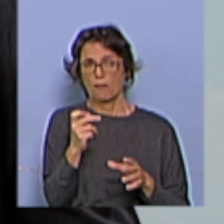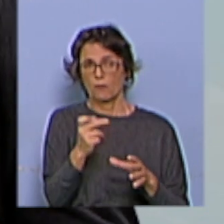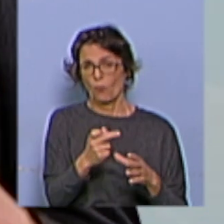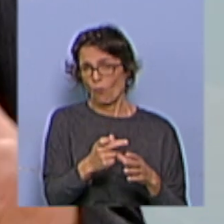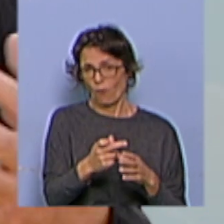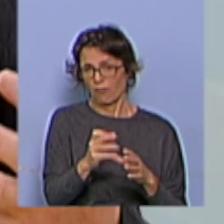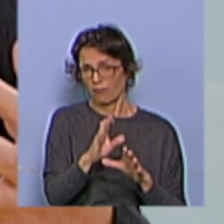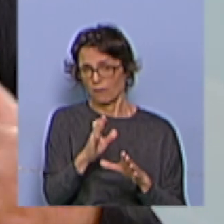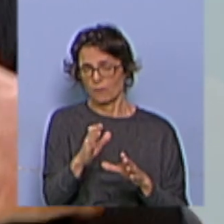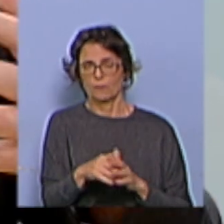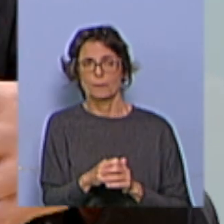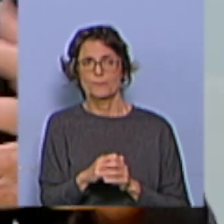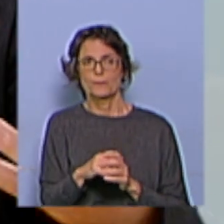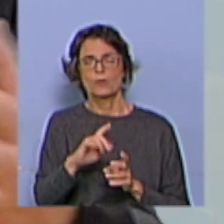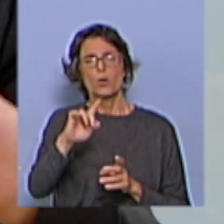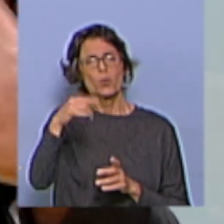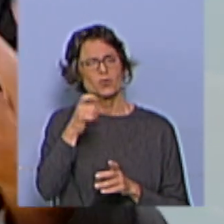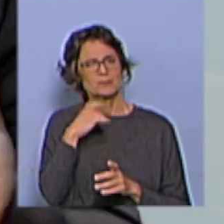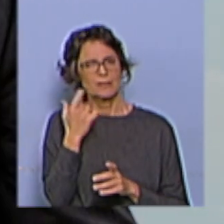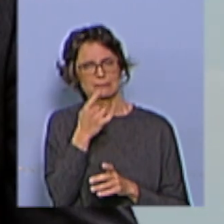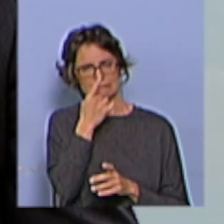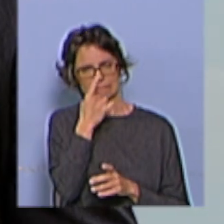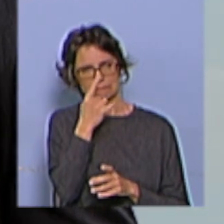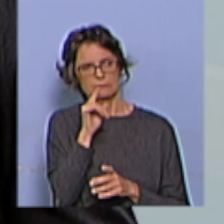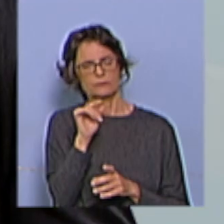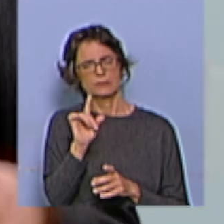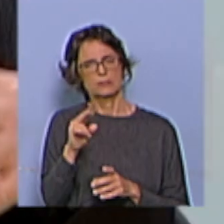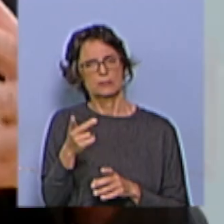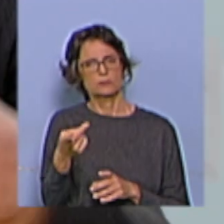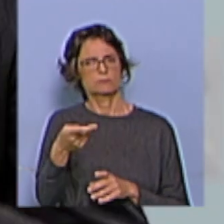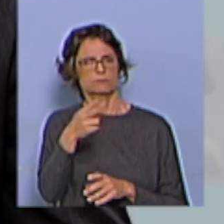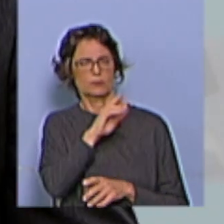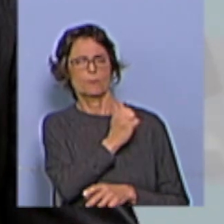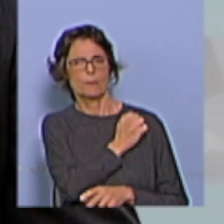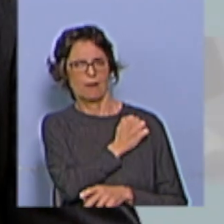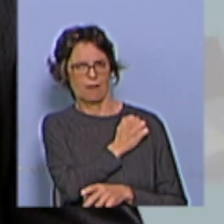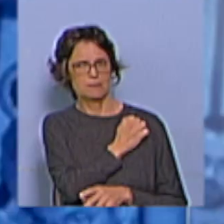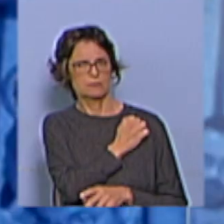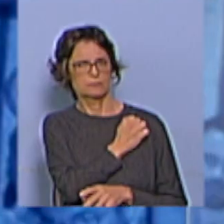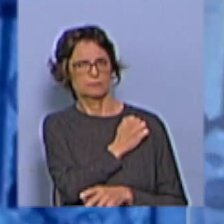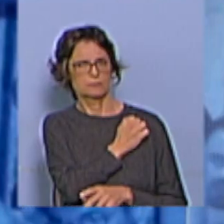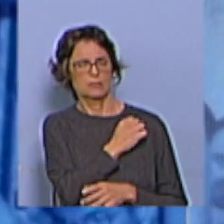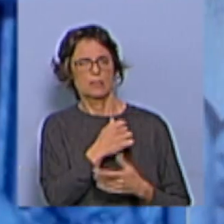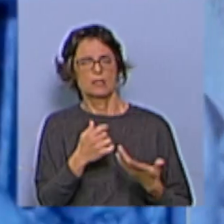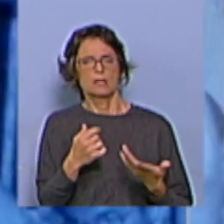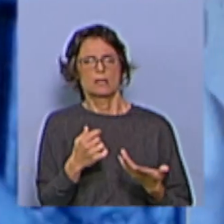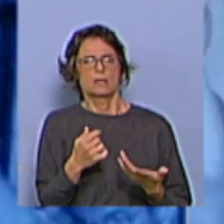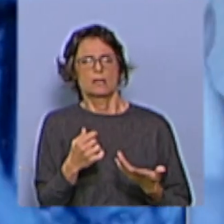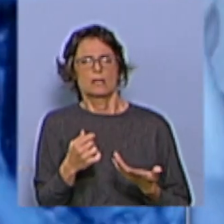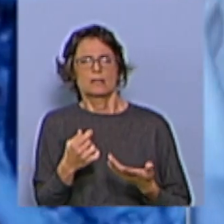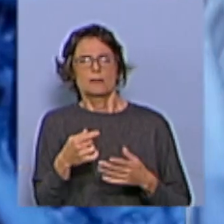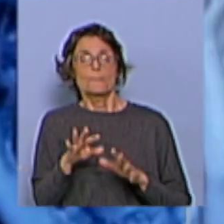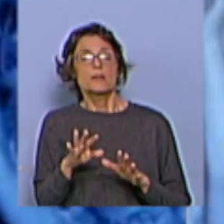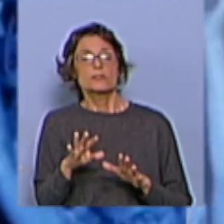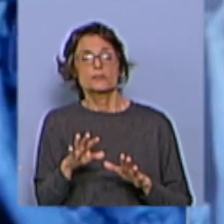ou porque na relação deles com as administrações encontraram que essa era a melhor solução, mas foram para casa, mas ficavam